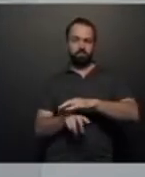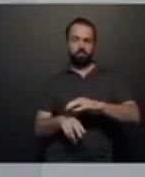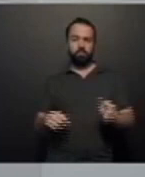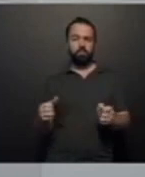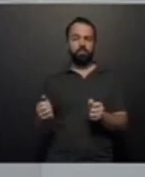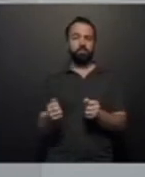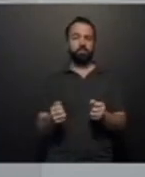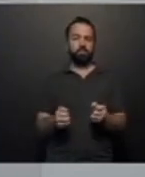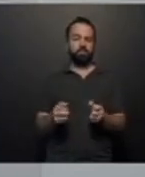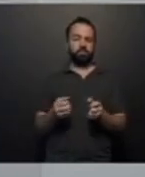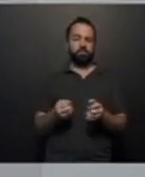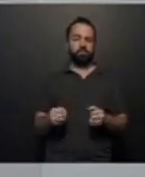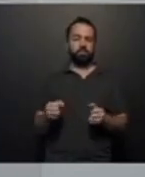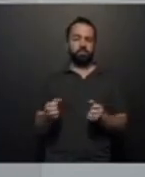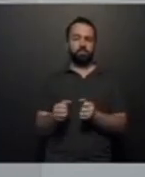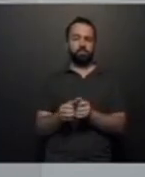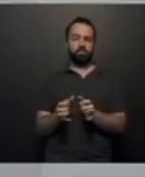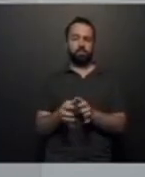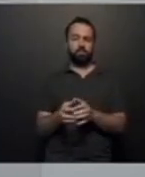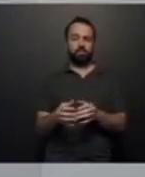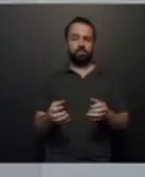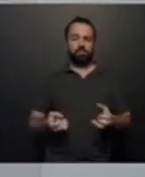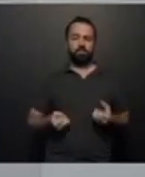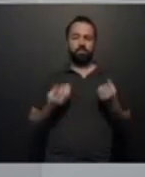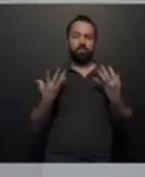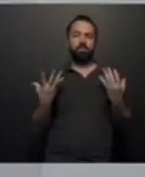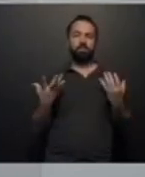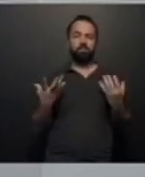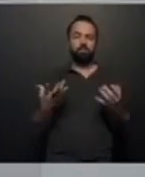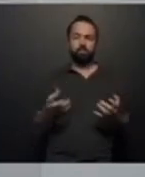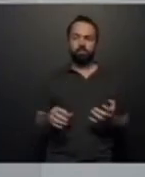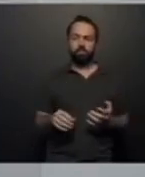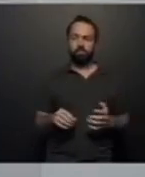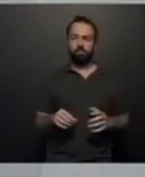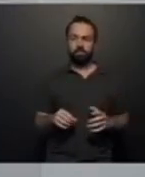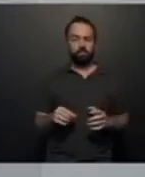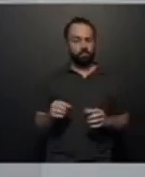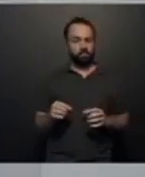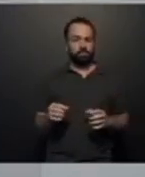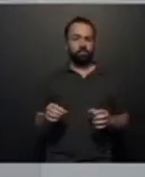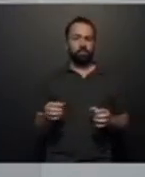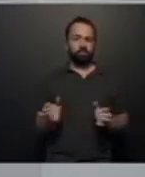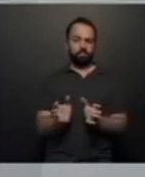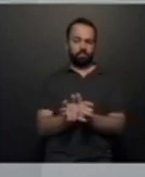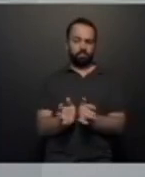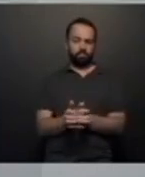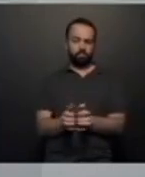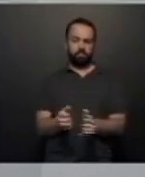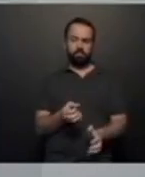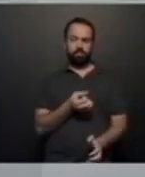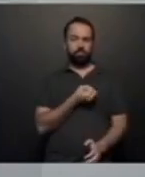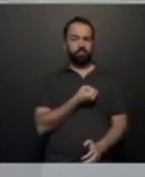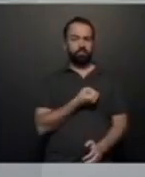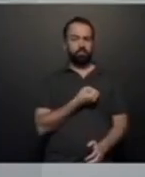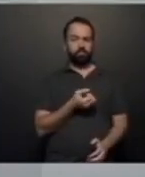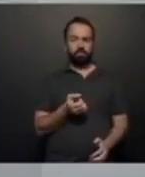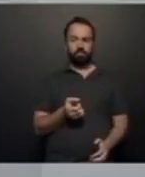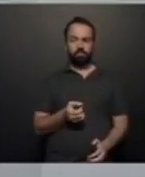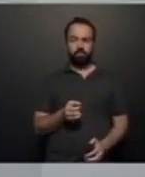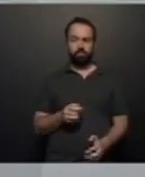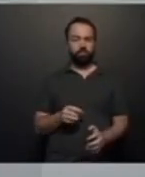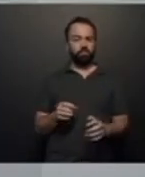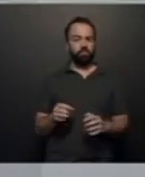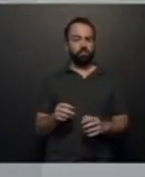um conjunto de poemas e, finalmente, um último exemplo, um conjunto numérico, né? Aqui nós temos os